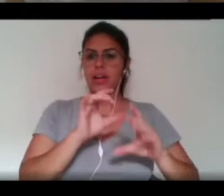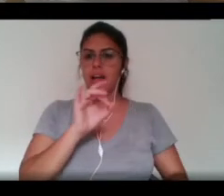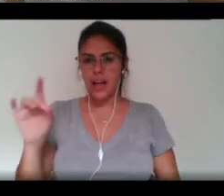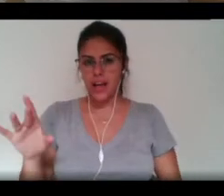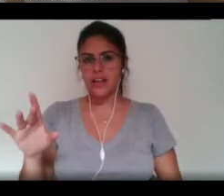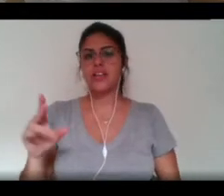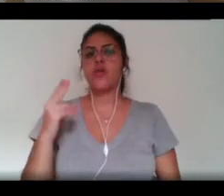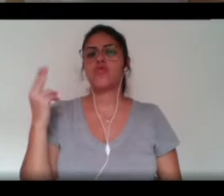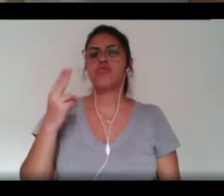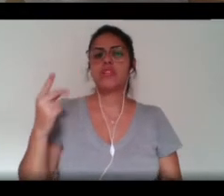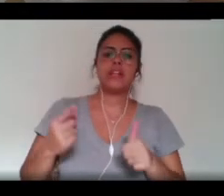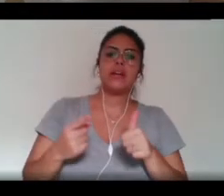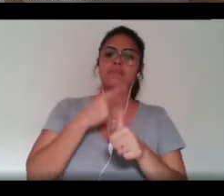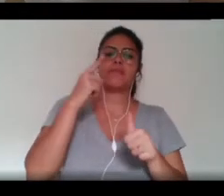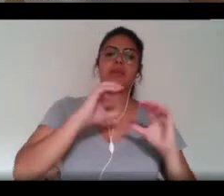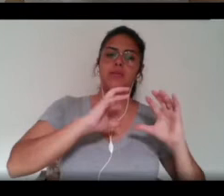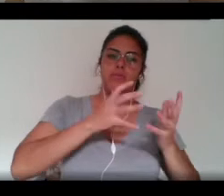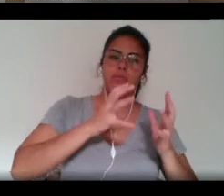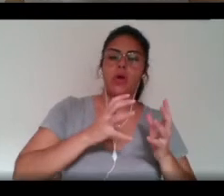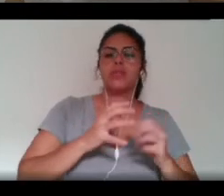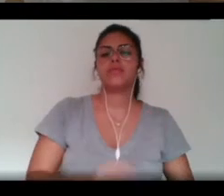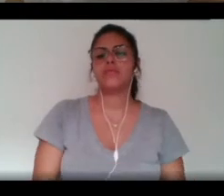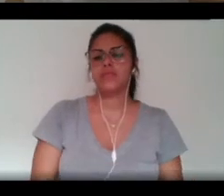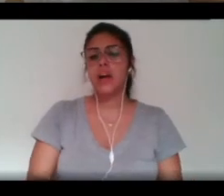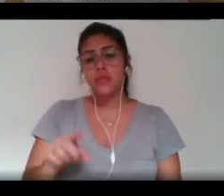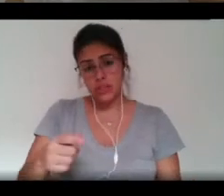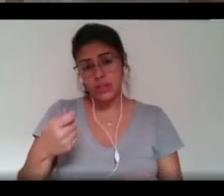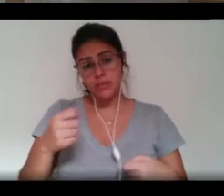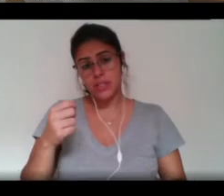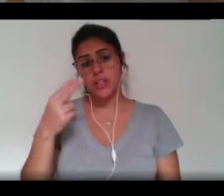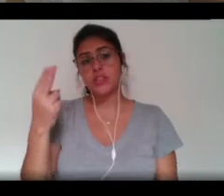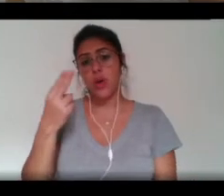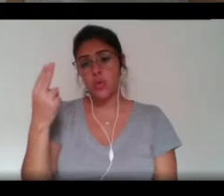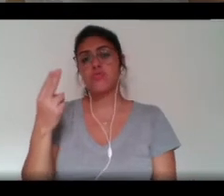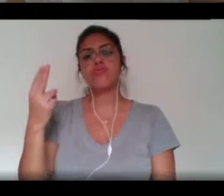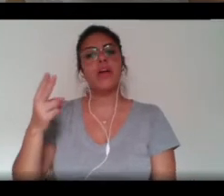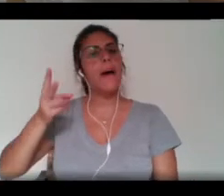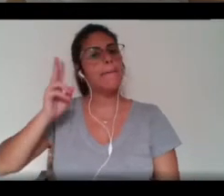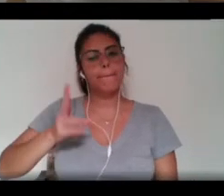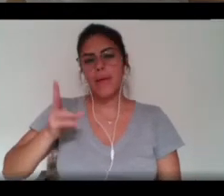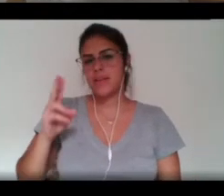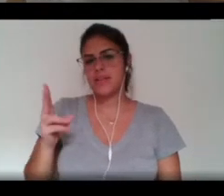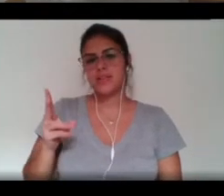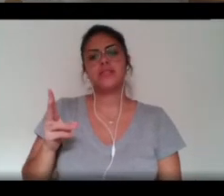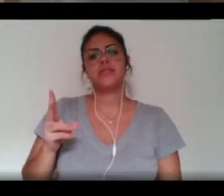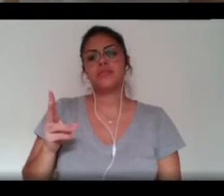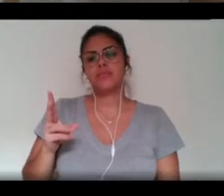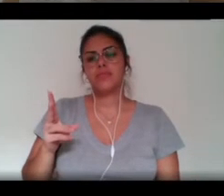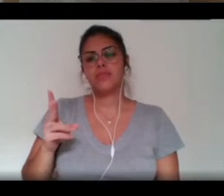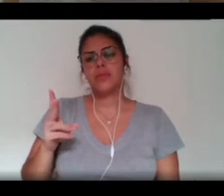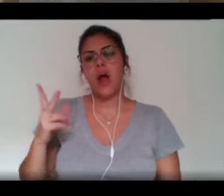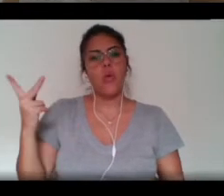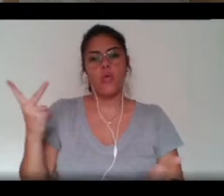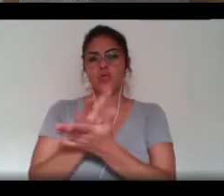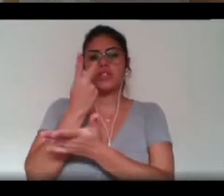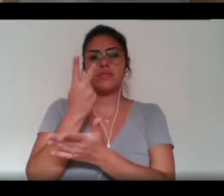primeira bola. Considere a mesma situação, mas agora suponha que seja conhecida...